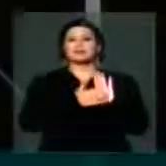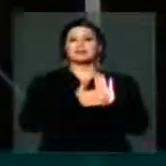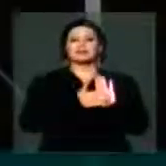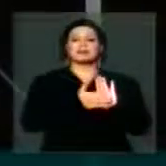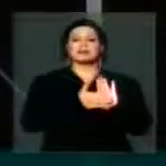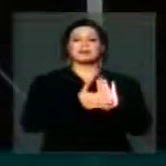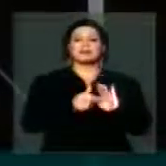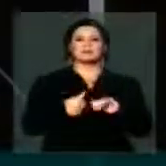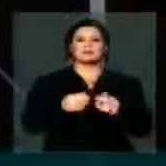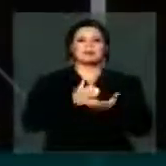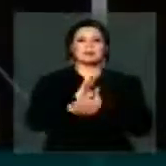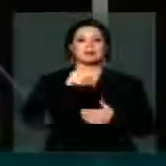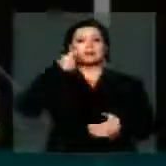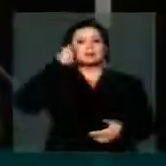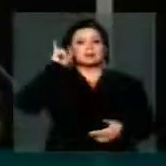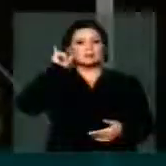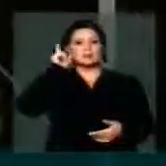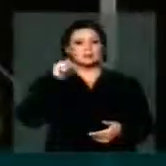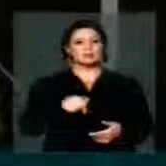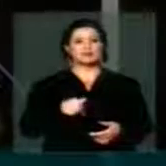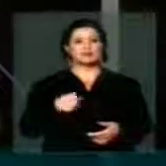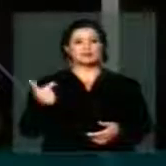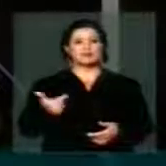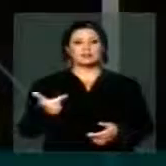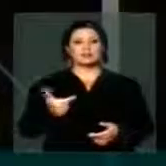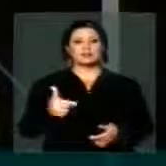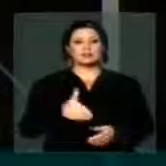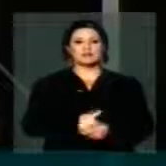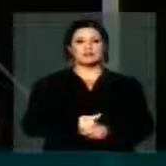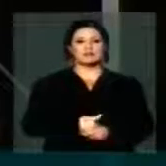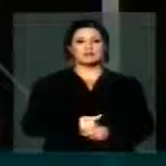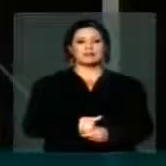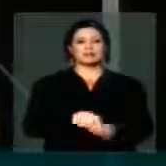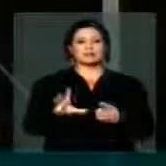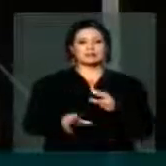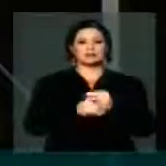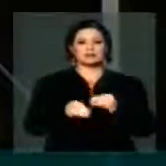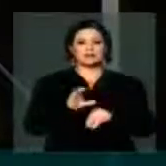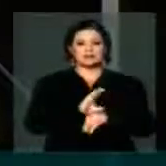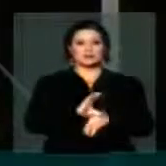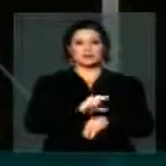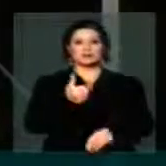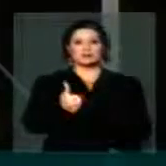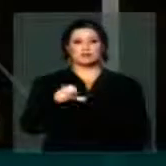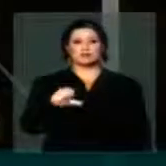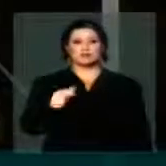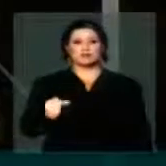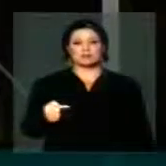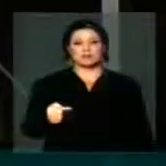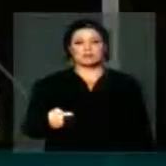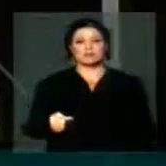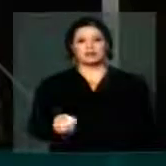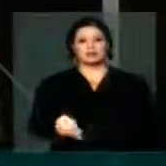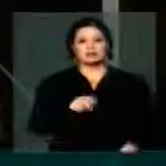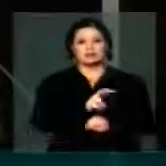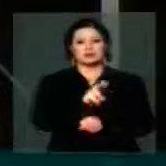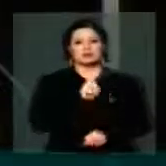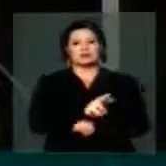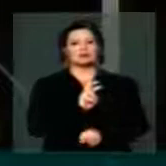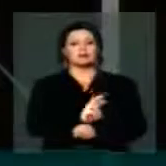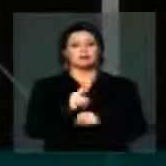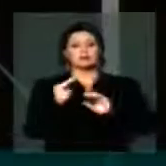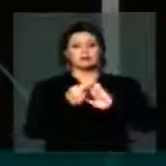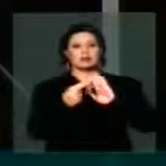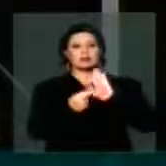que aprovaram ontem, em segunda votação, a proposta de emenda à Constituição 197, que define regras